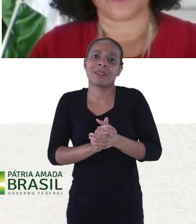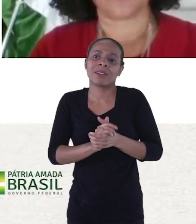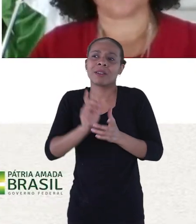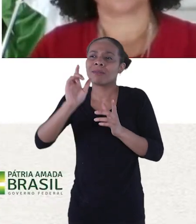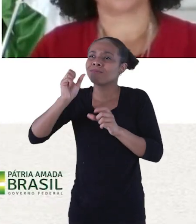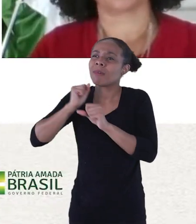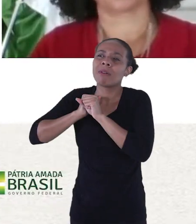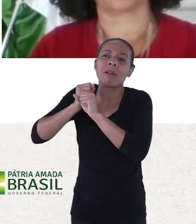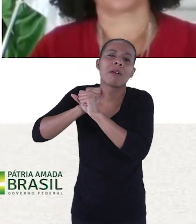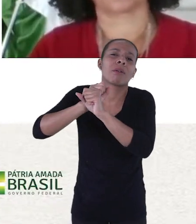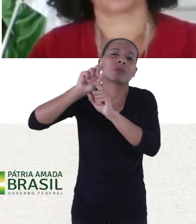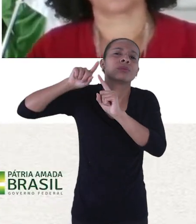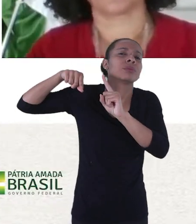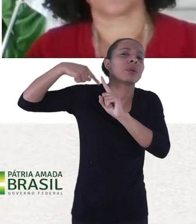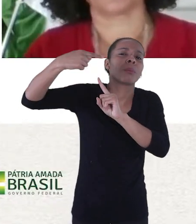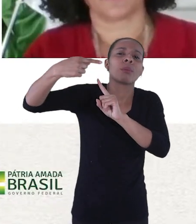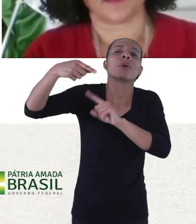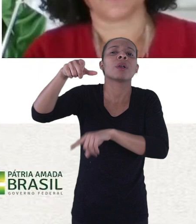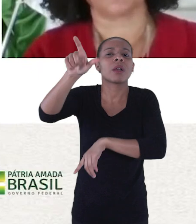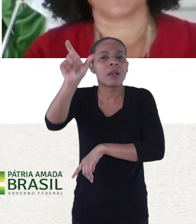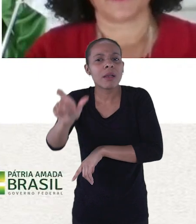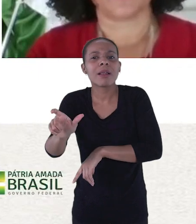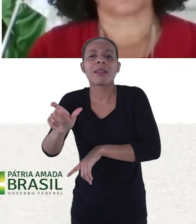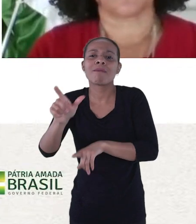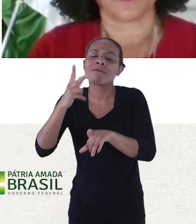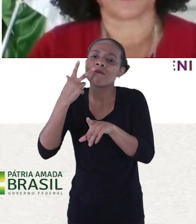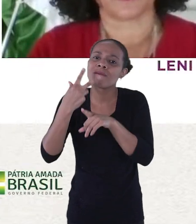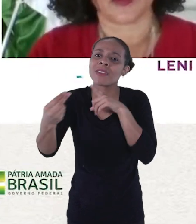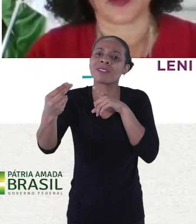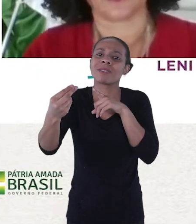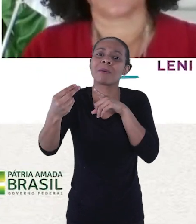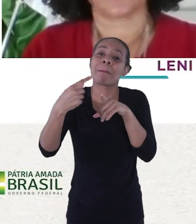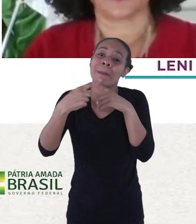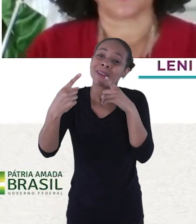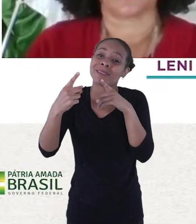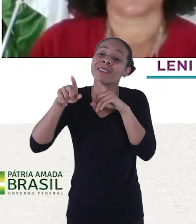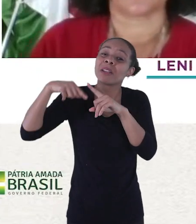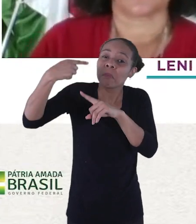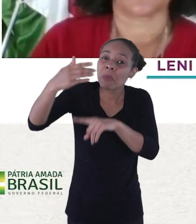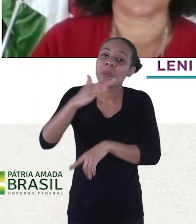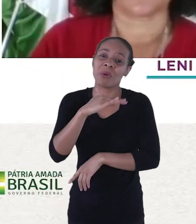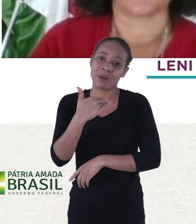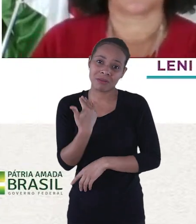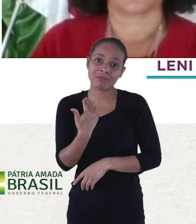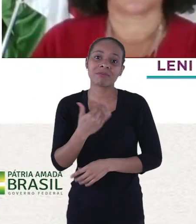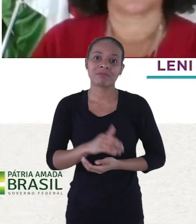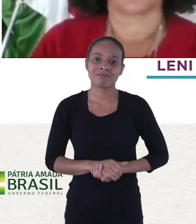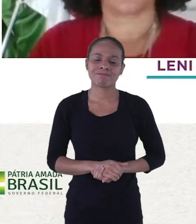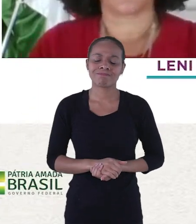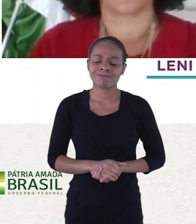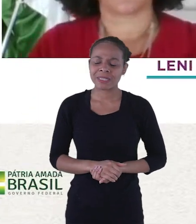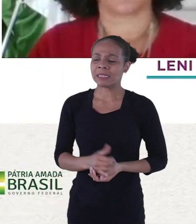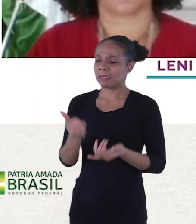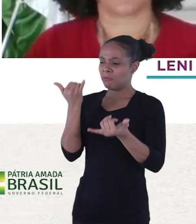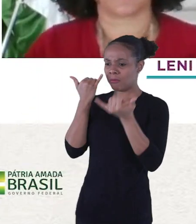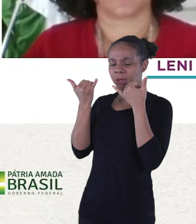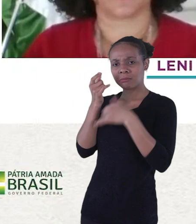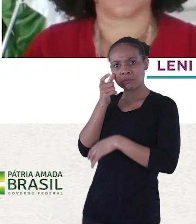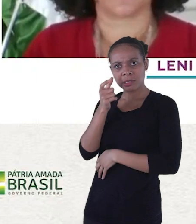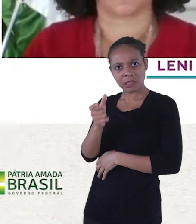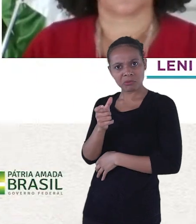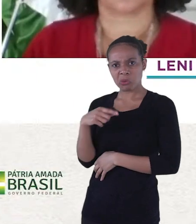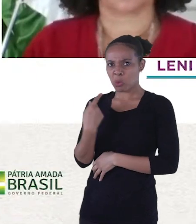anos depois da morte dela, entendeu? Denis, aí interessante essas informações, né, que a gente não